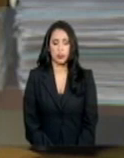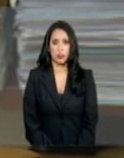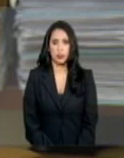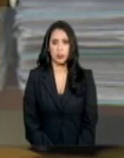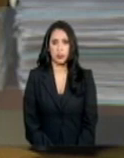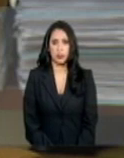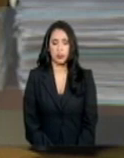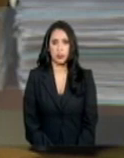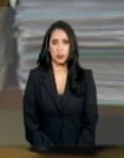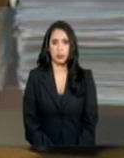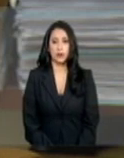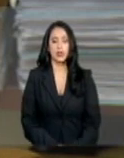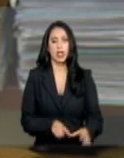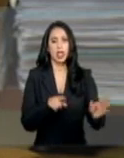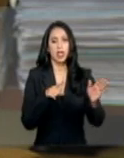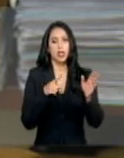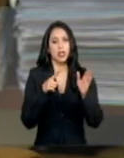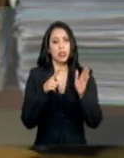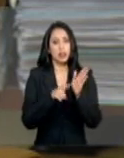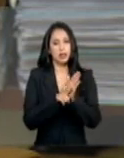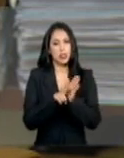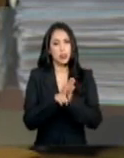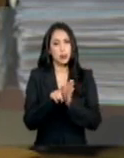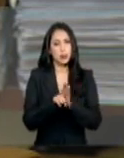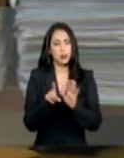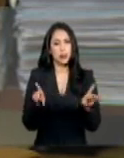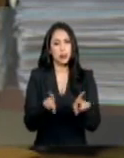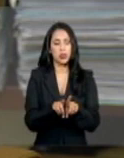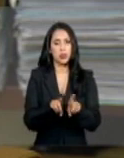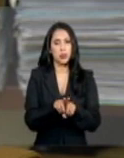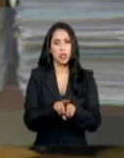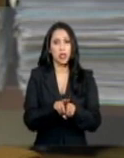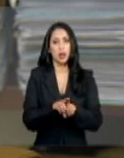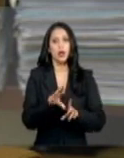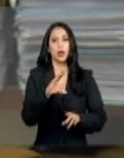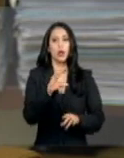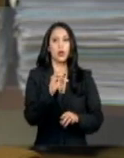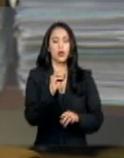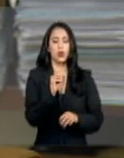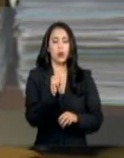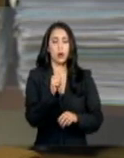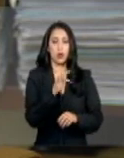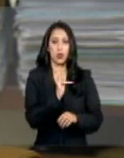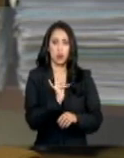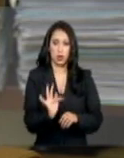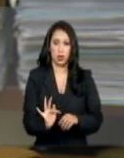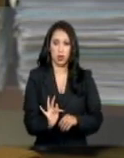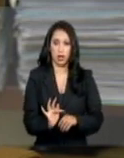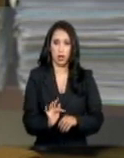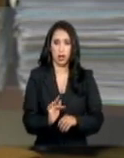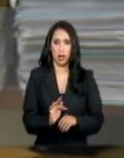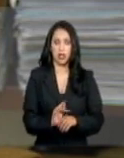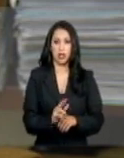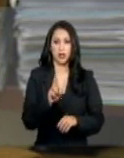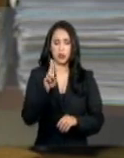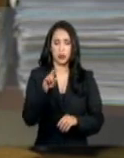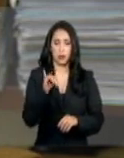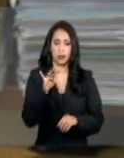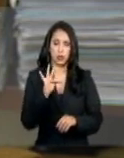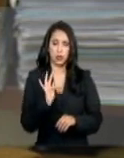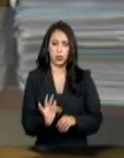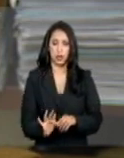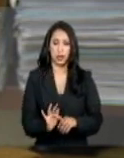examino também a posição do antigo cofre hoje o iff unidade de inteligência financeira do